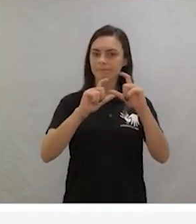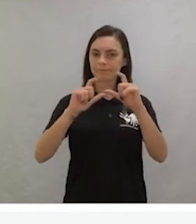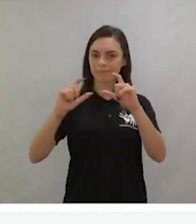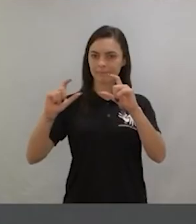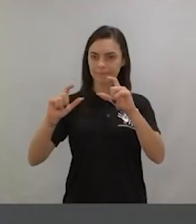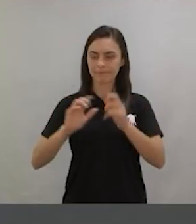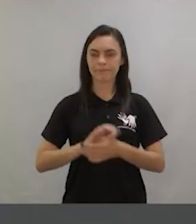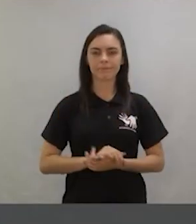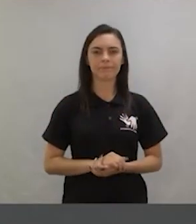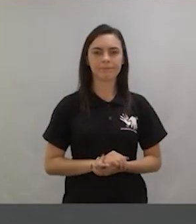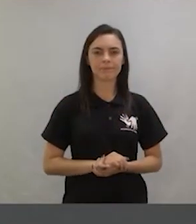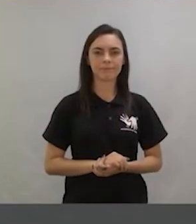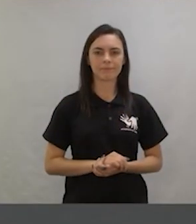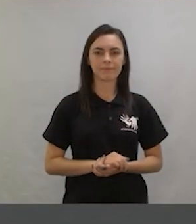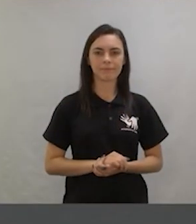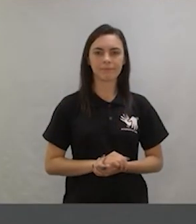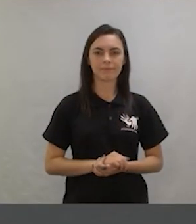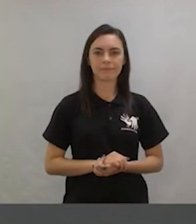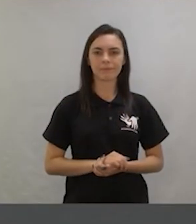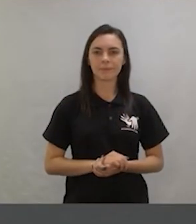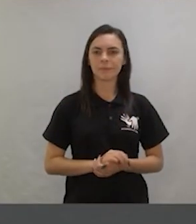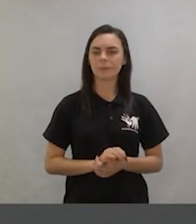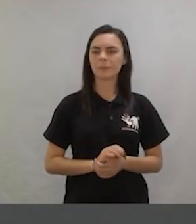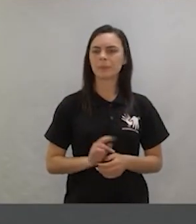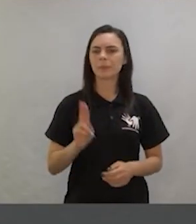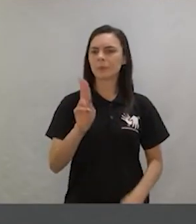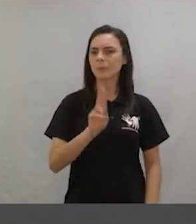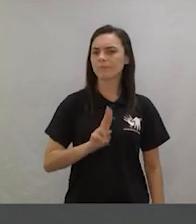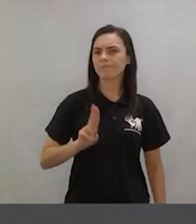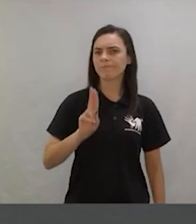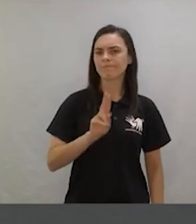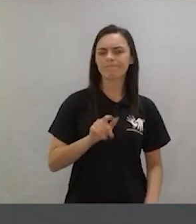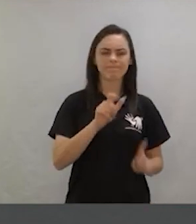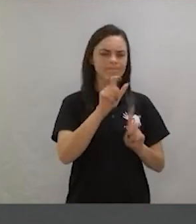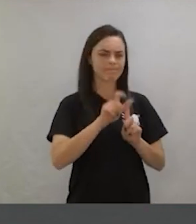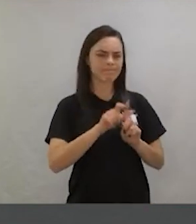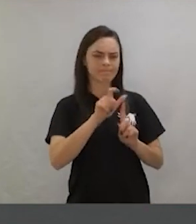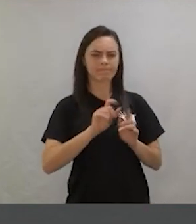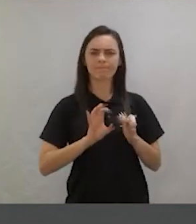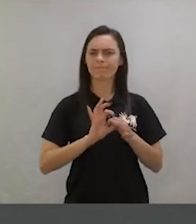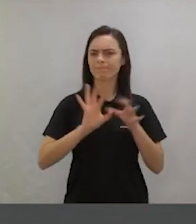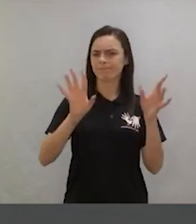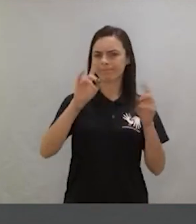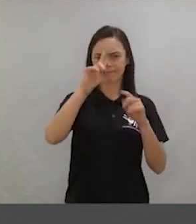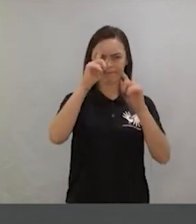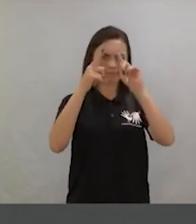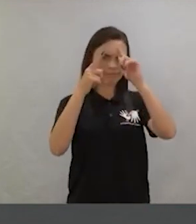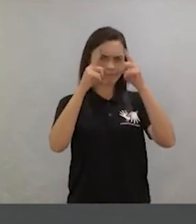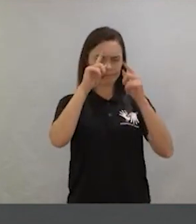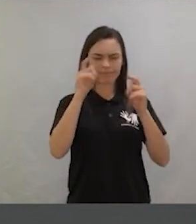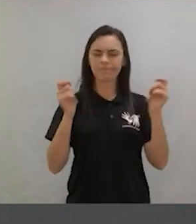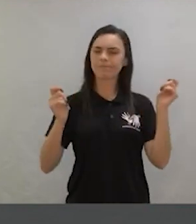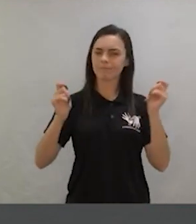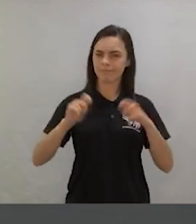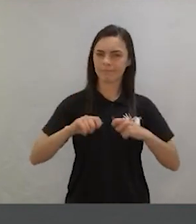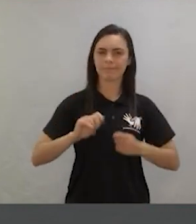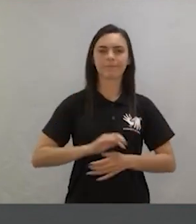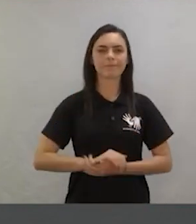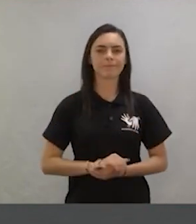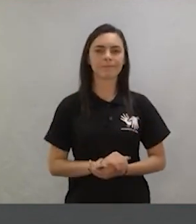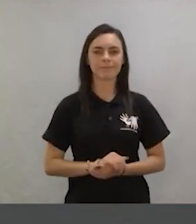vocês. Vocês podem usar qualquer personagem, vocês inventarem os personagens, fiquem à vontade,